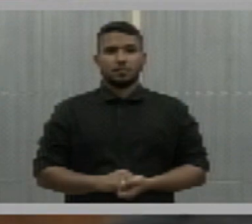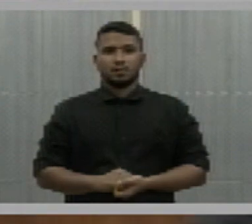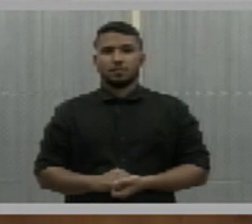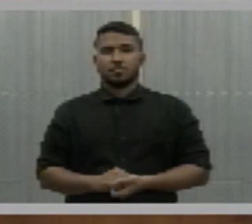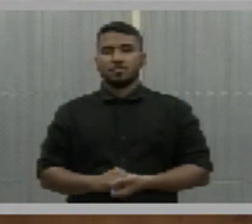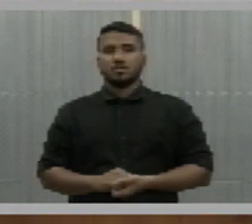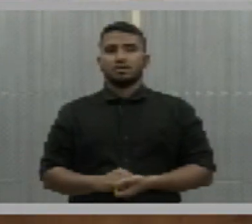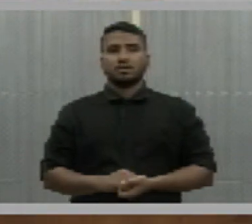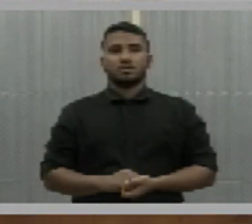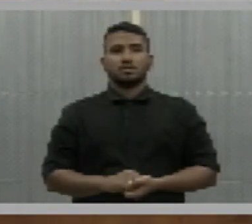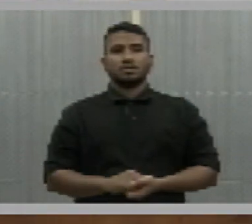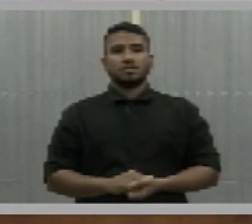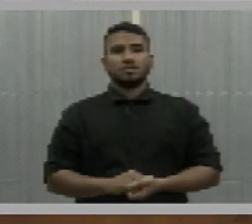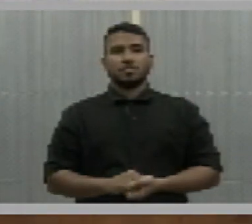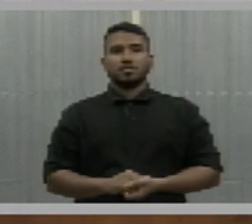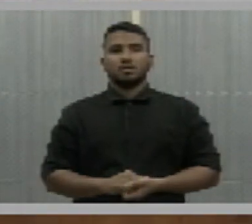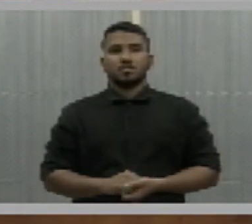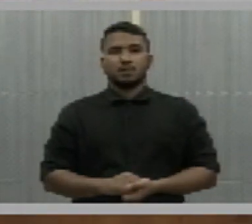Requerimento